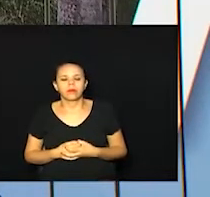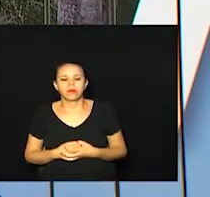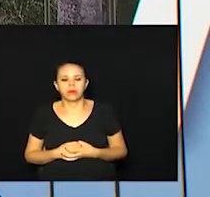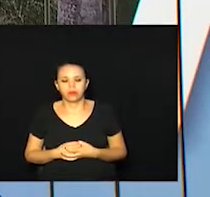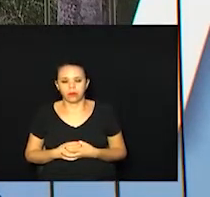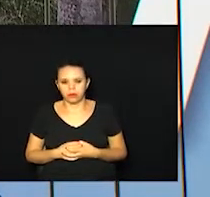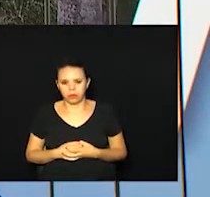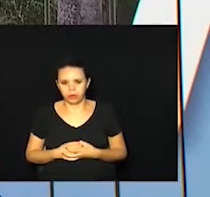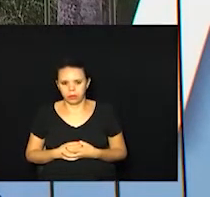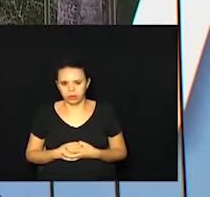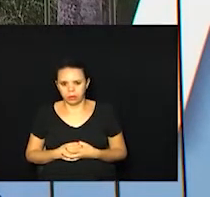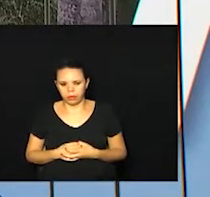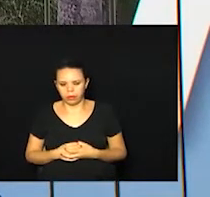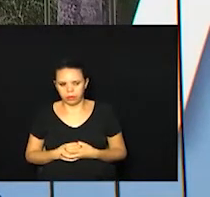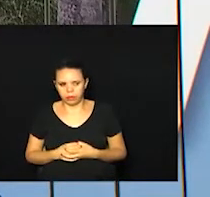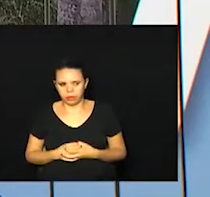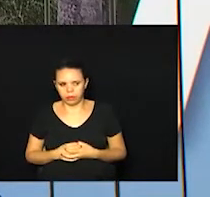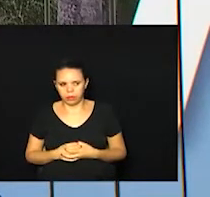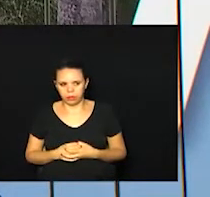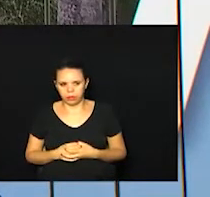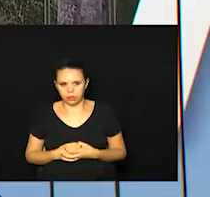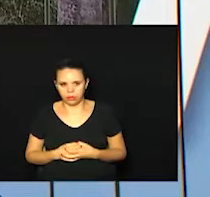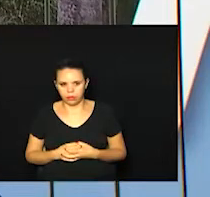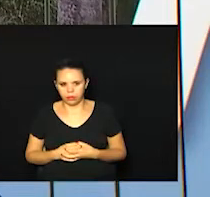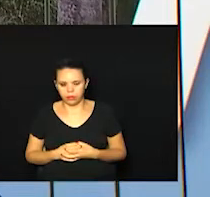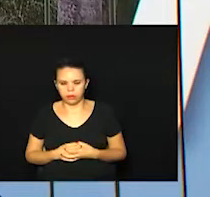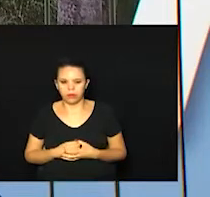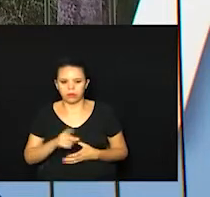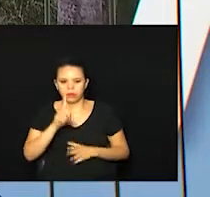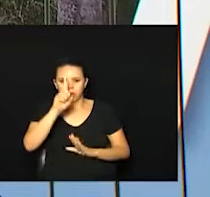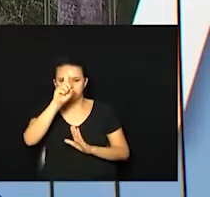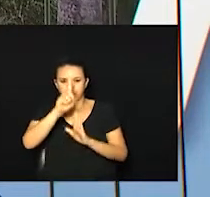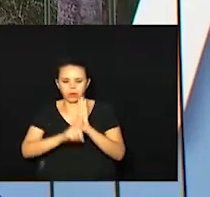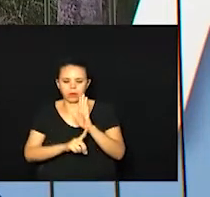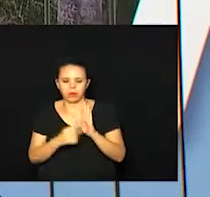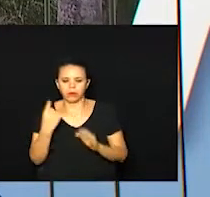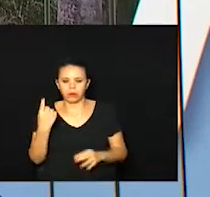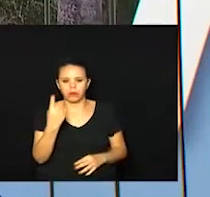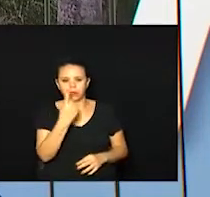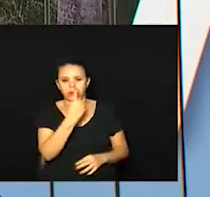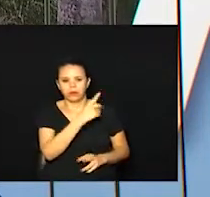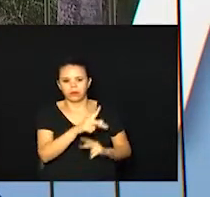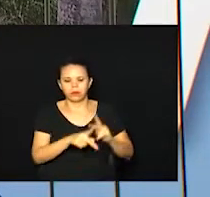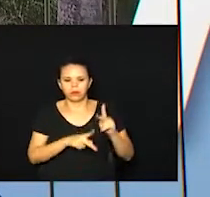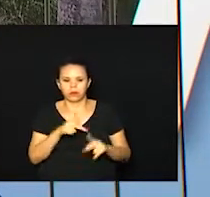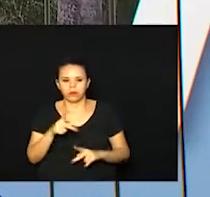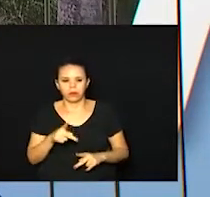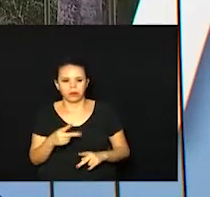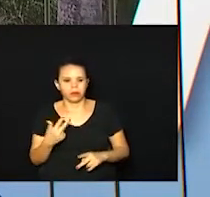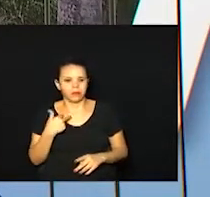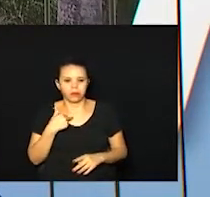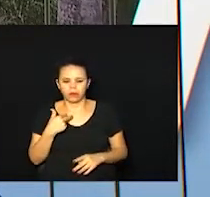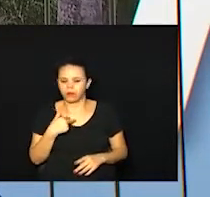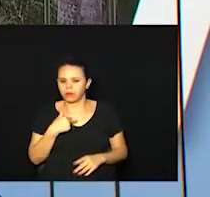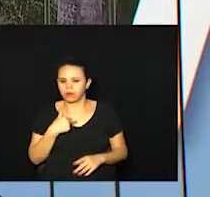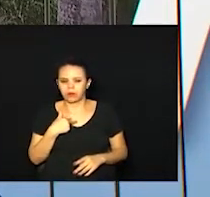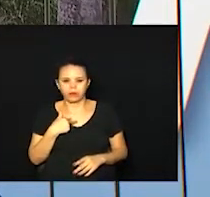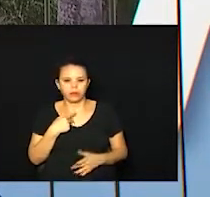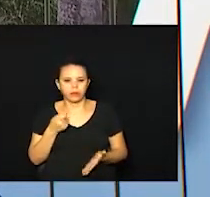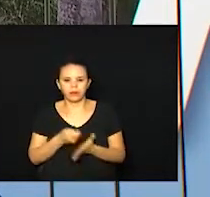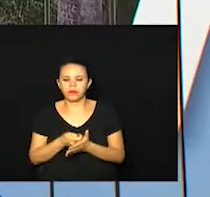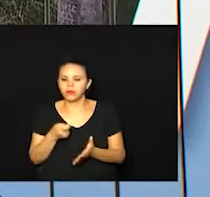que o chamado direito individual das pessoas, eles não podem sobrepor um